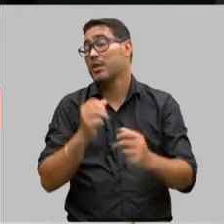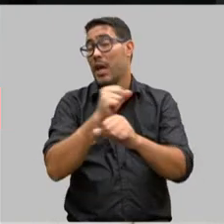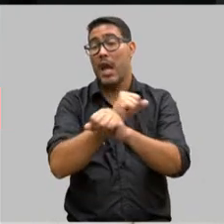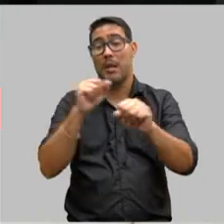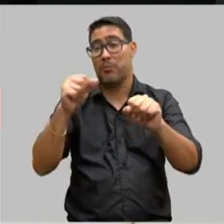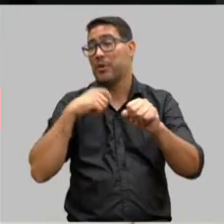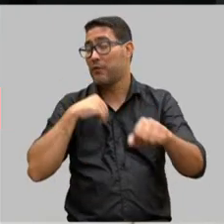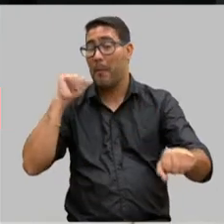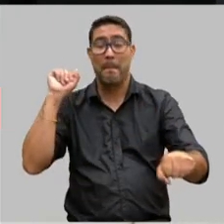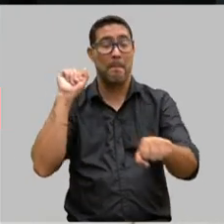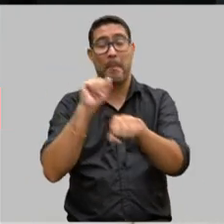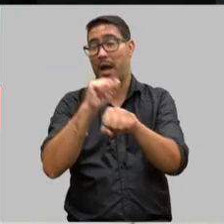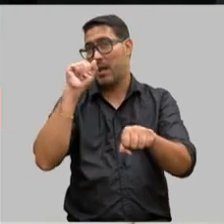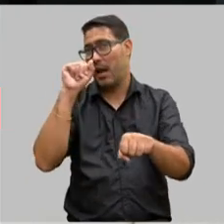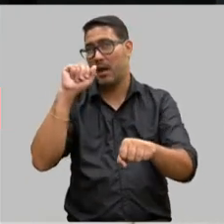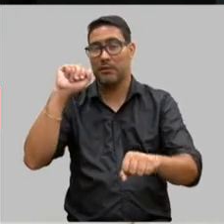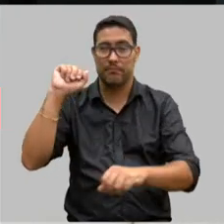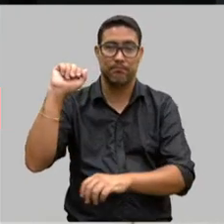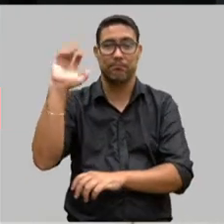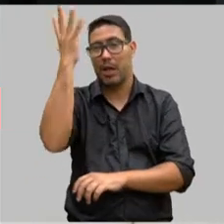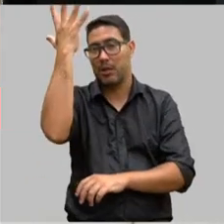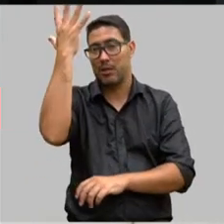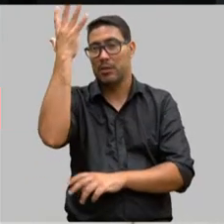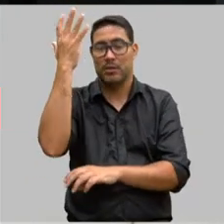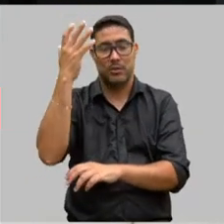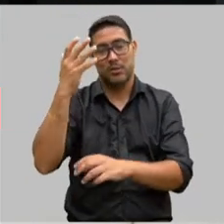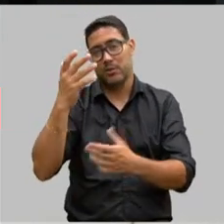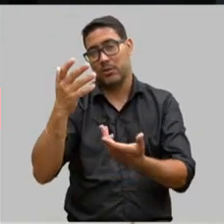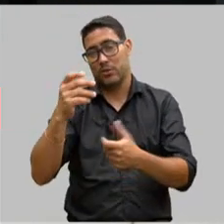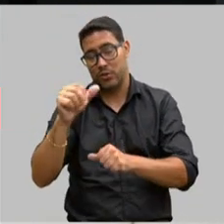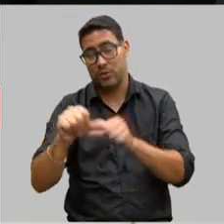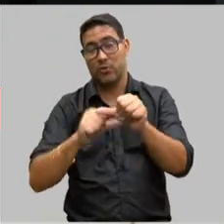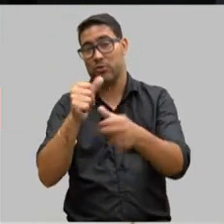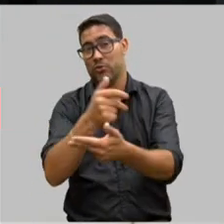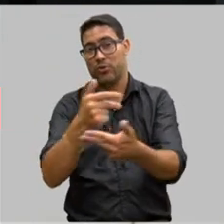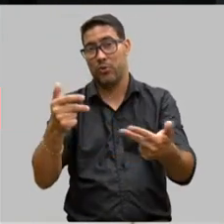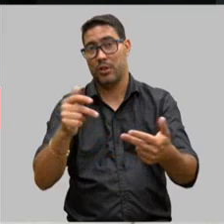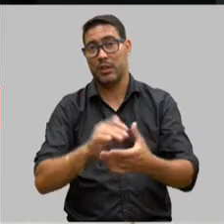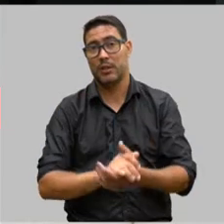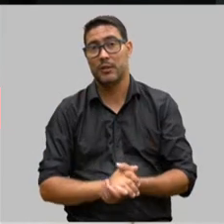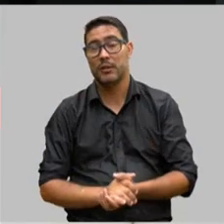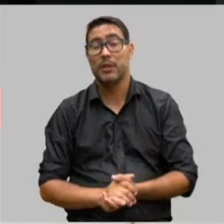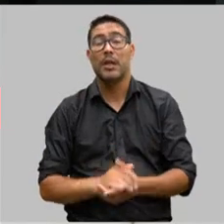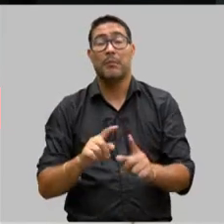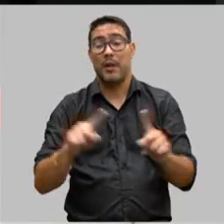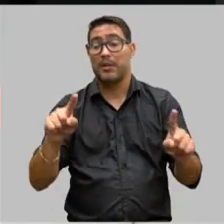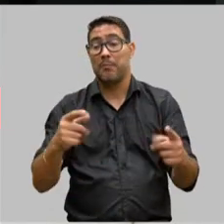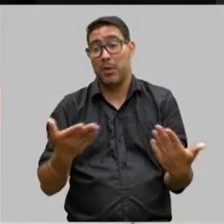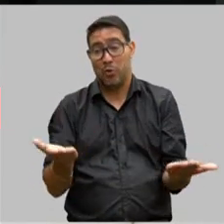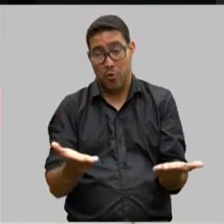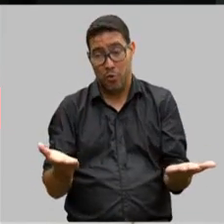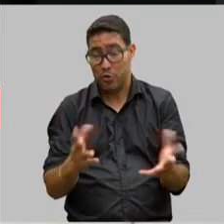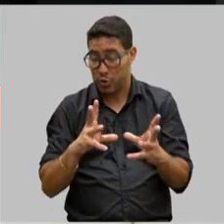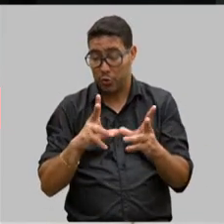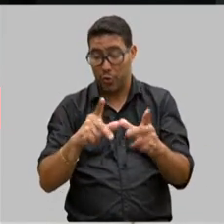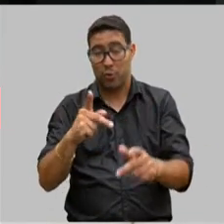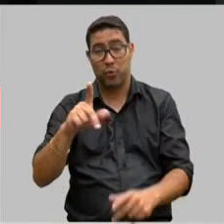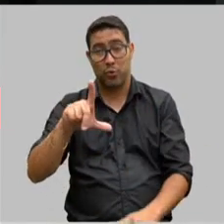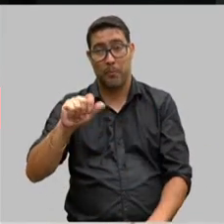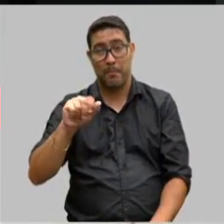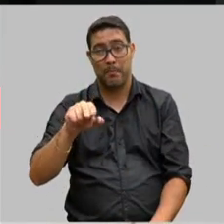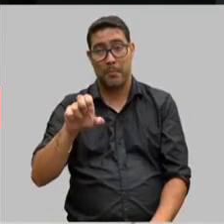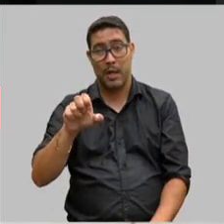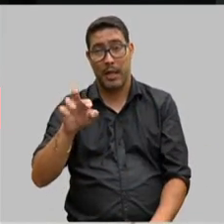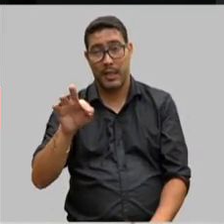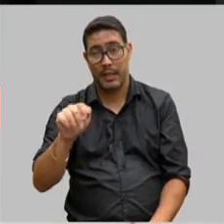climáticas, mesmo que hoje todo o planeta parasse de emitir. Os gases têm tempo de vida na